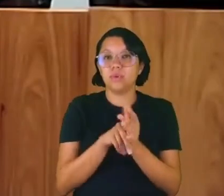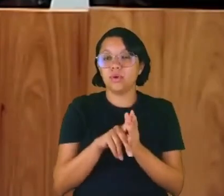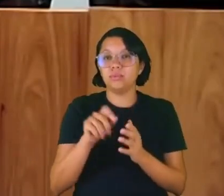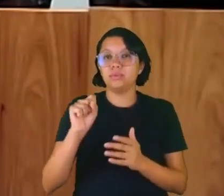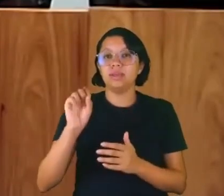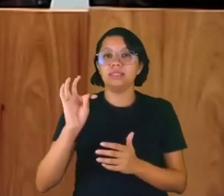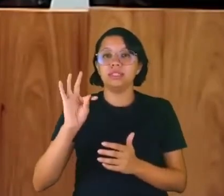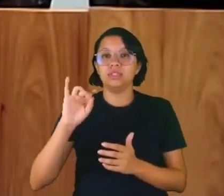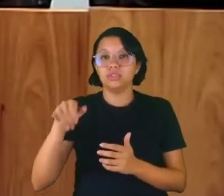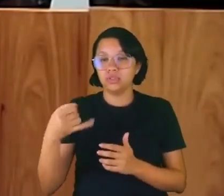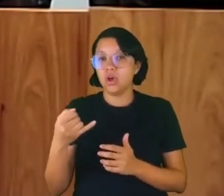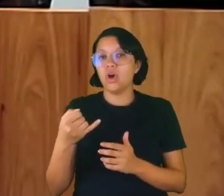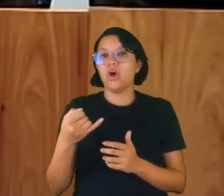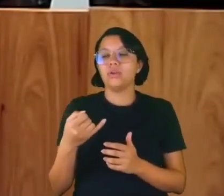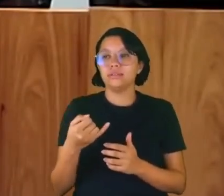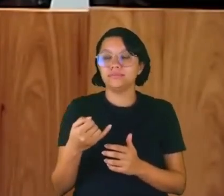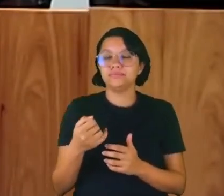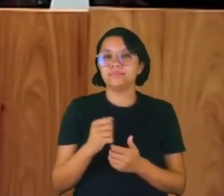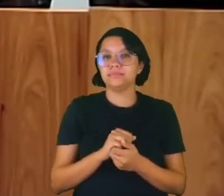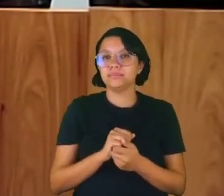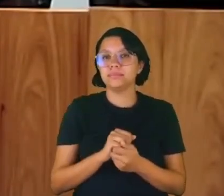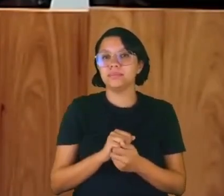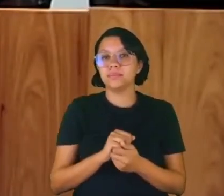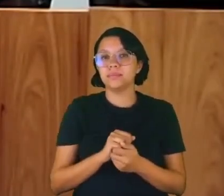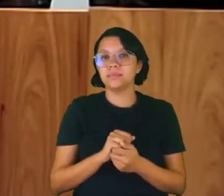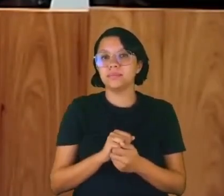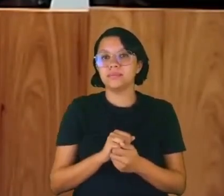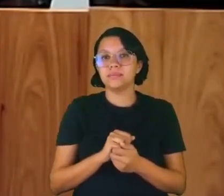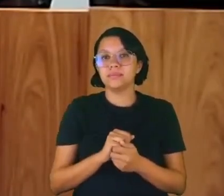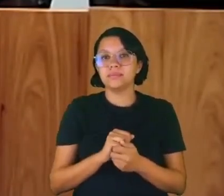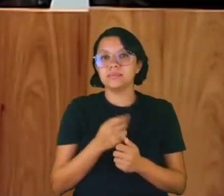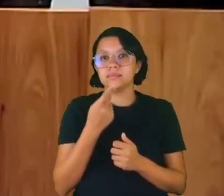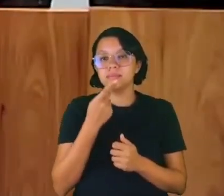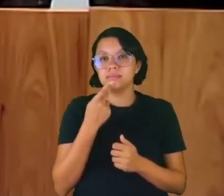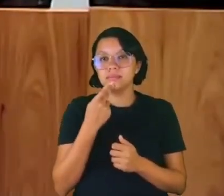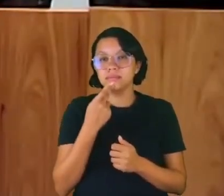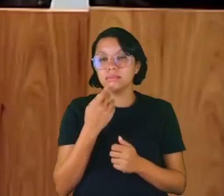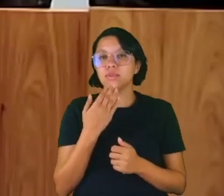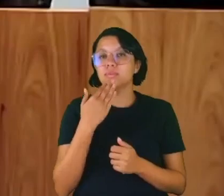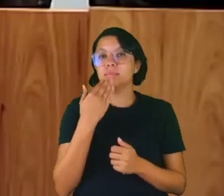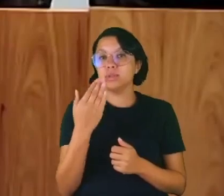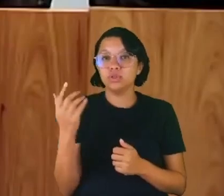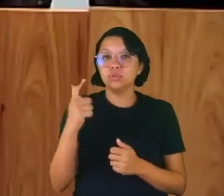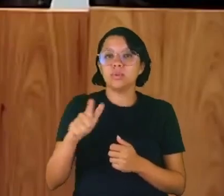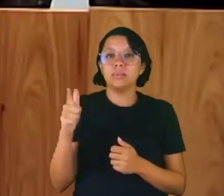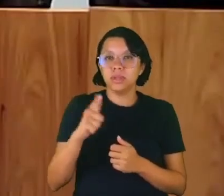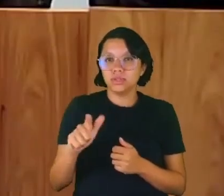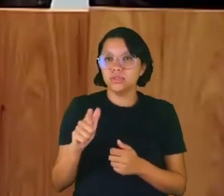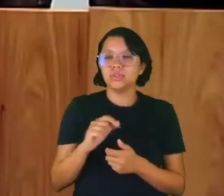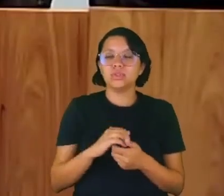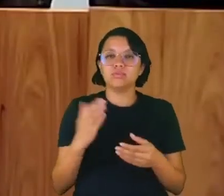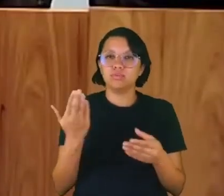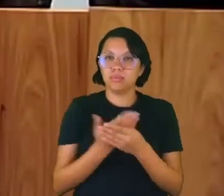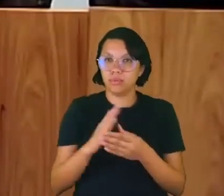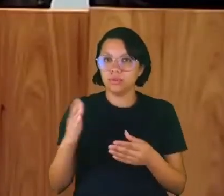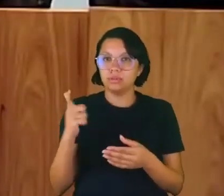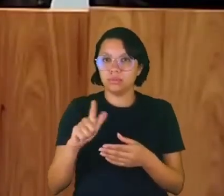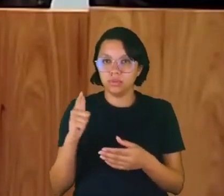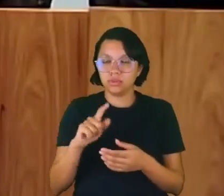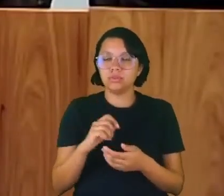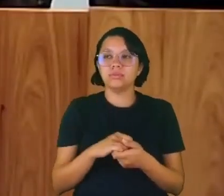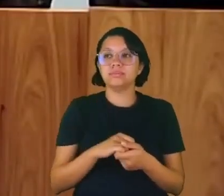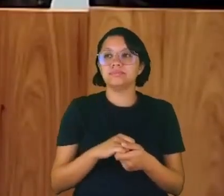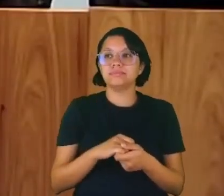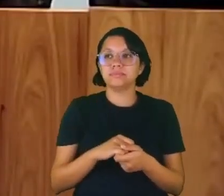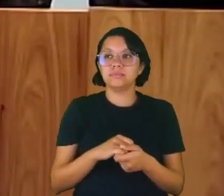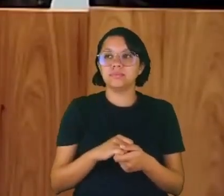STJ, tratando de demandas repetitivas, e na